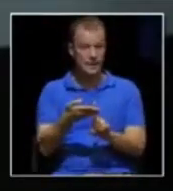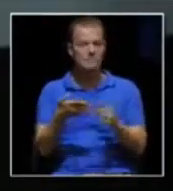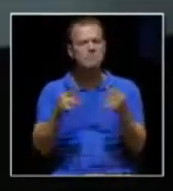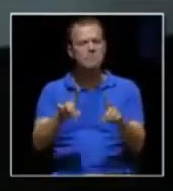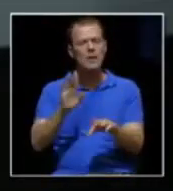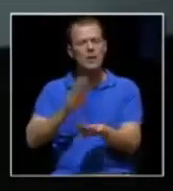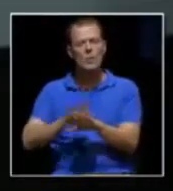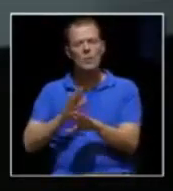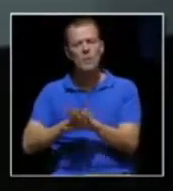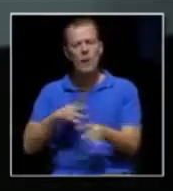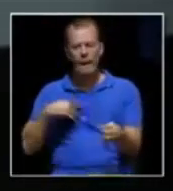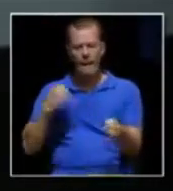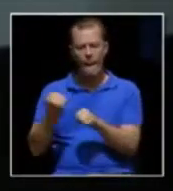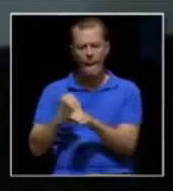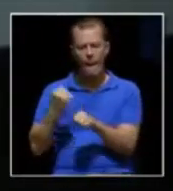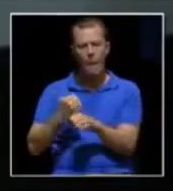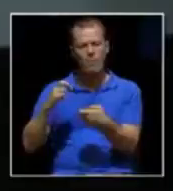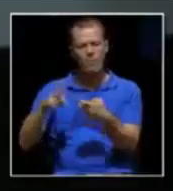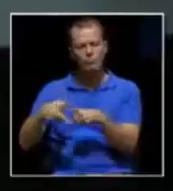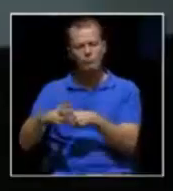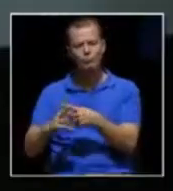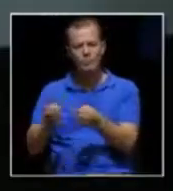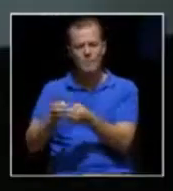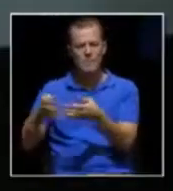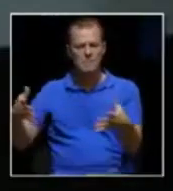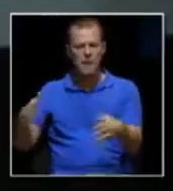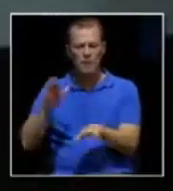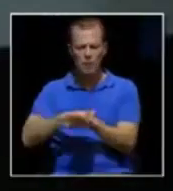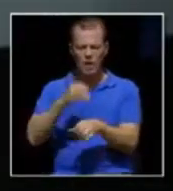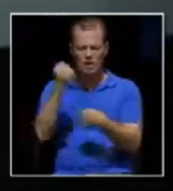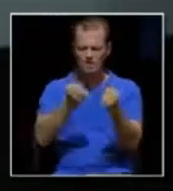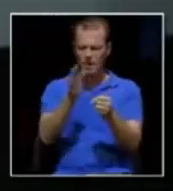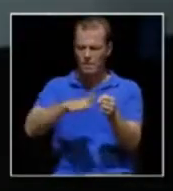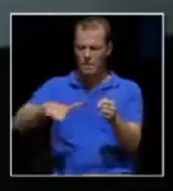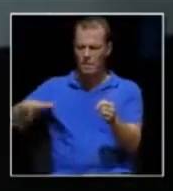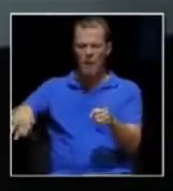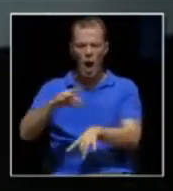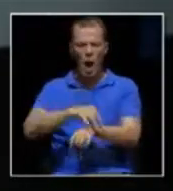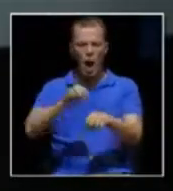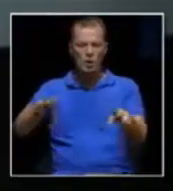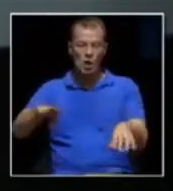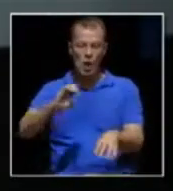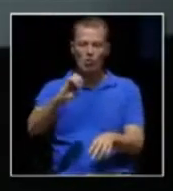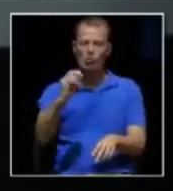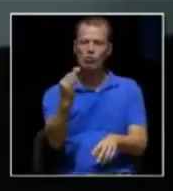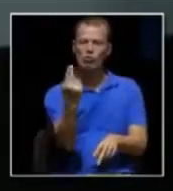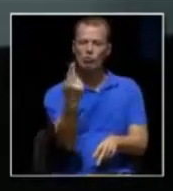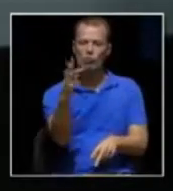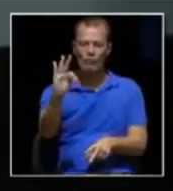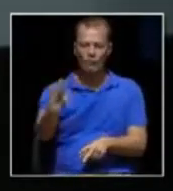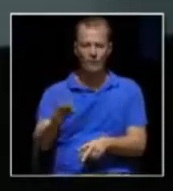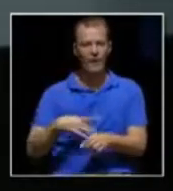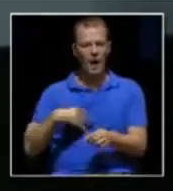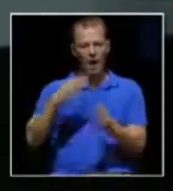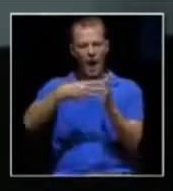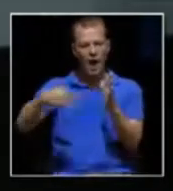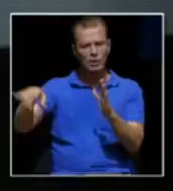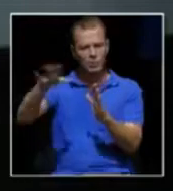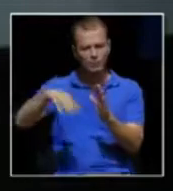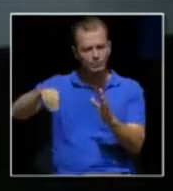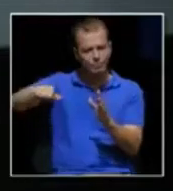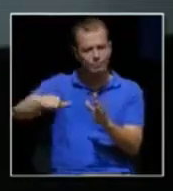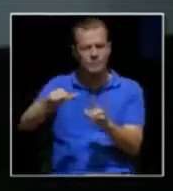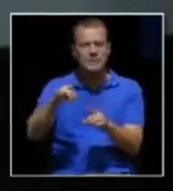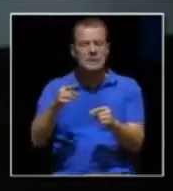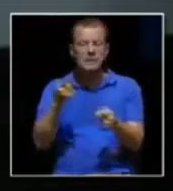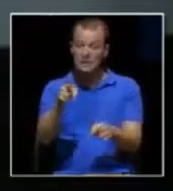a propósito das obras de ampliação e da construção de um parque de estacionamento do Hospital CUF Descobertas, no Parque das Nações, e que